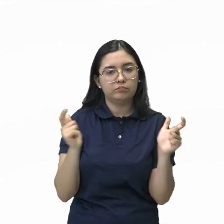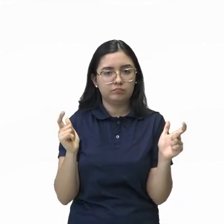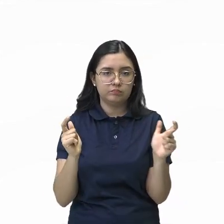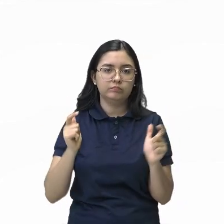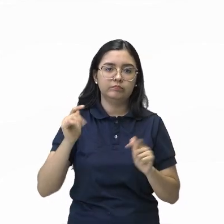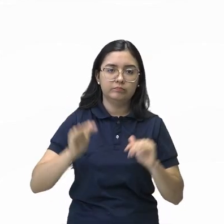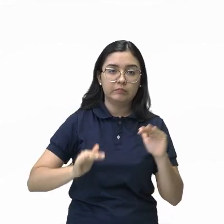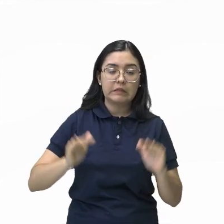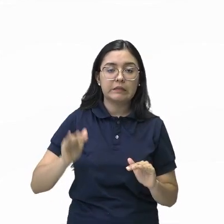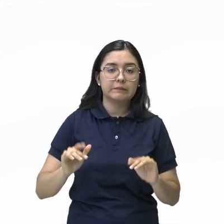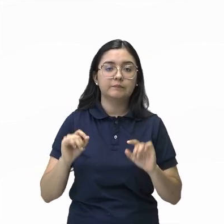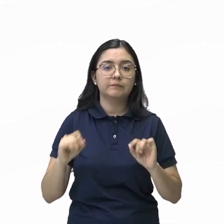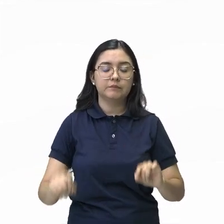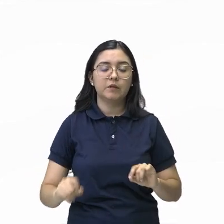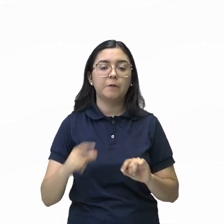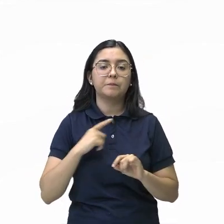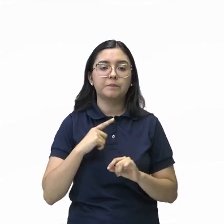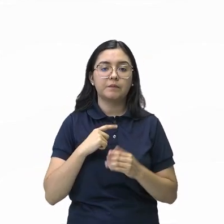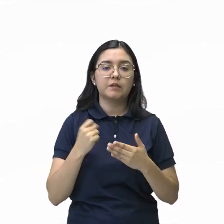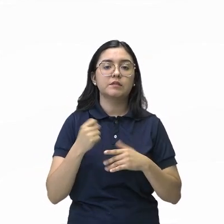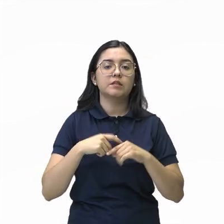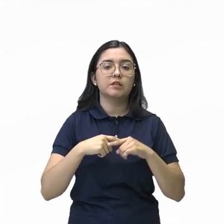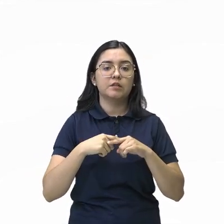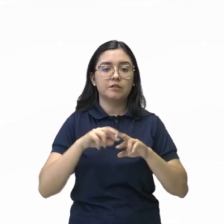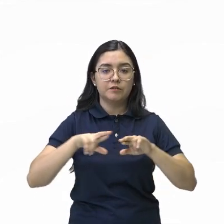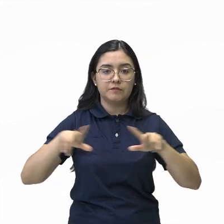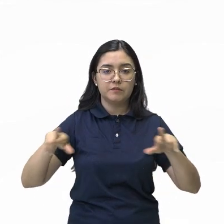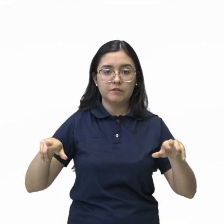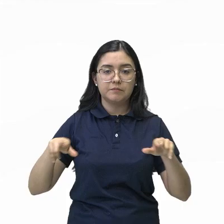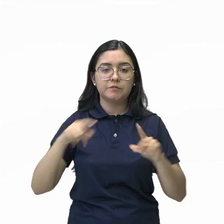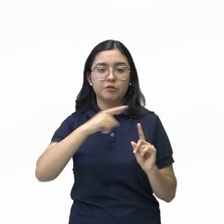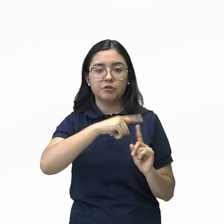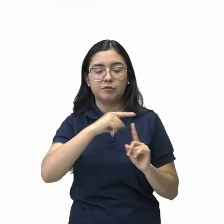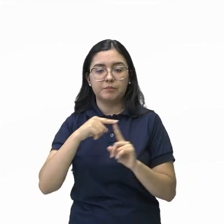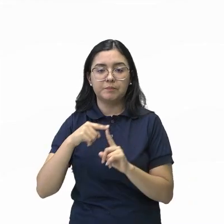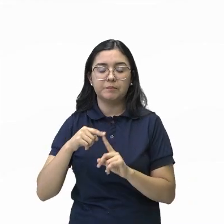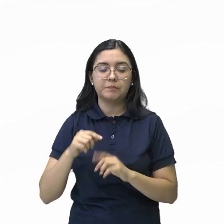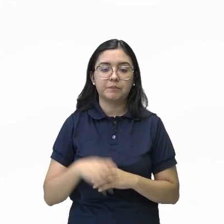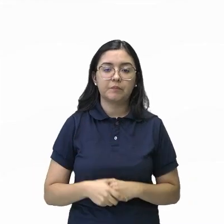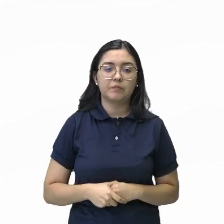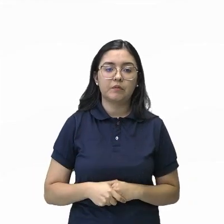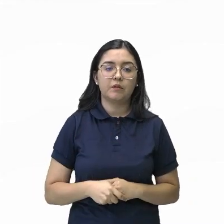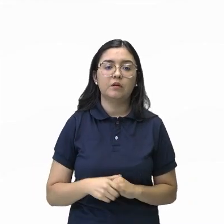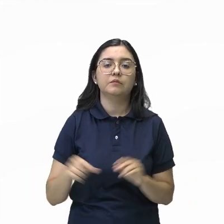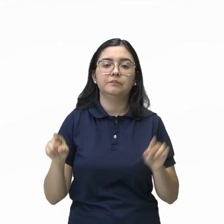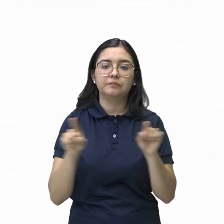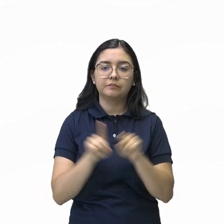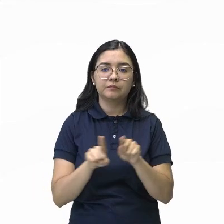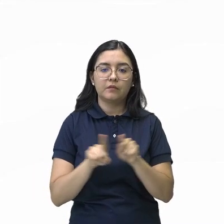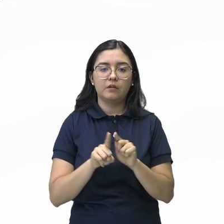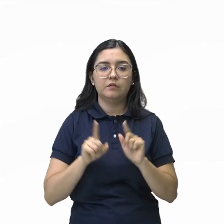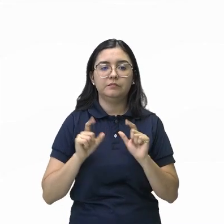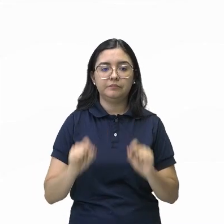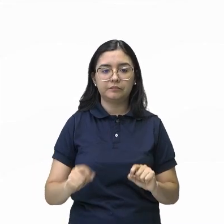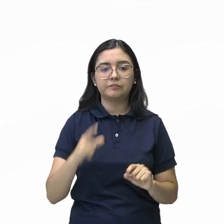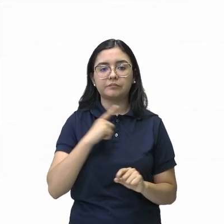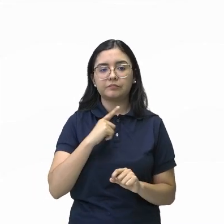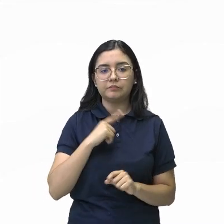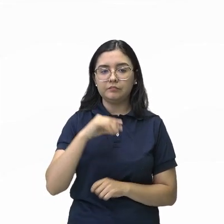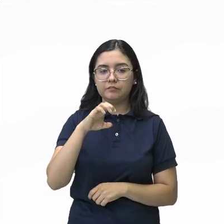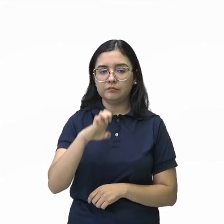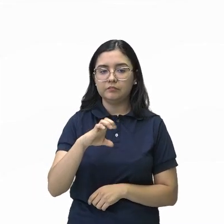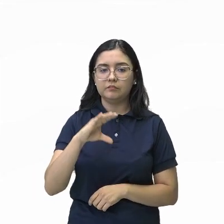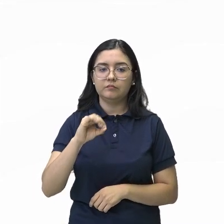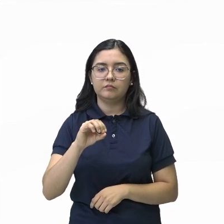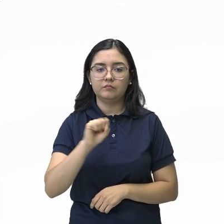essa diversidade de espécies tem a ver com esse sentido, tá bom? E a gente tem ainda a diversidade de